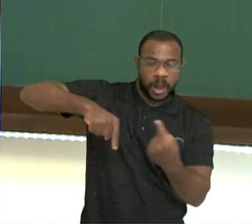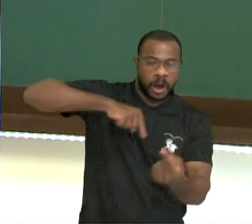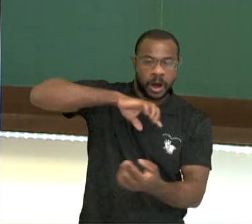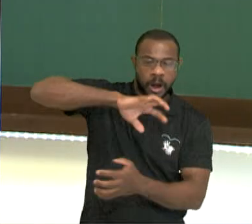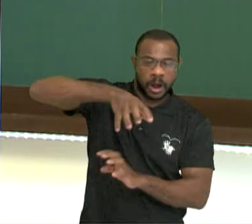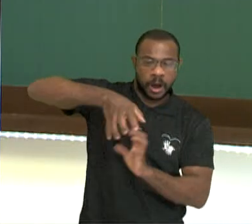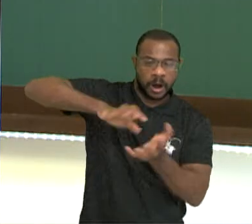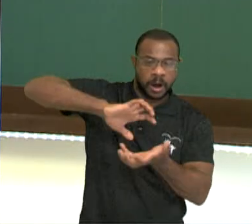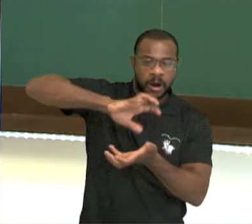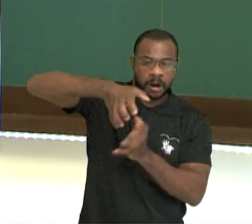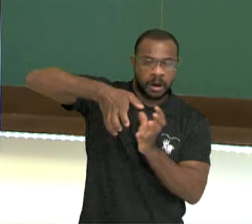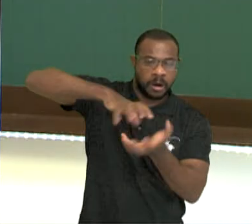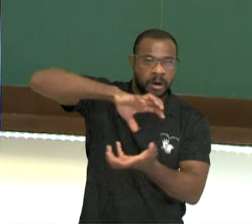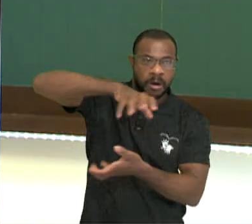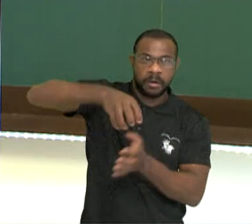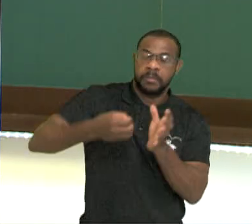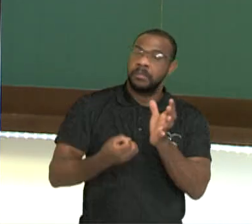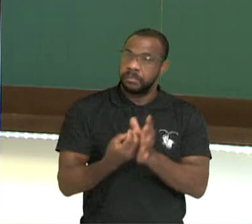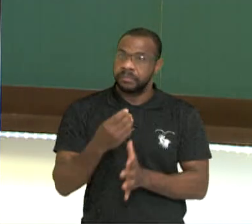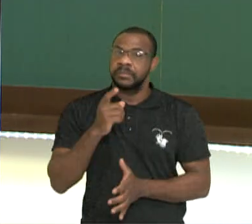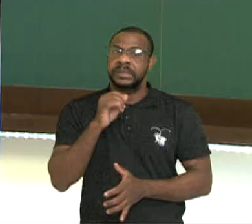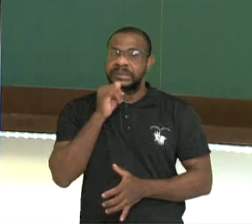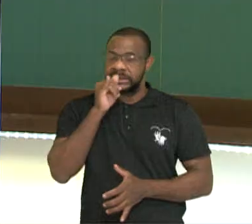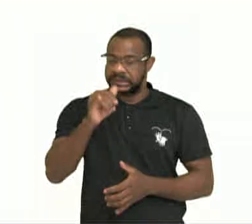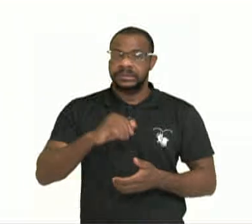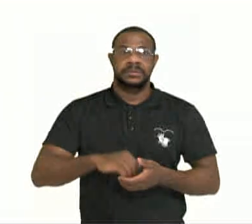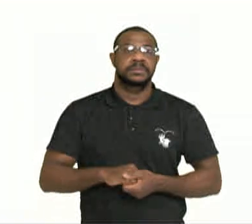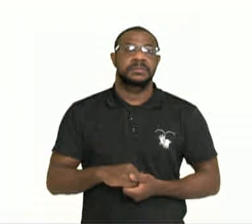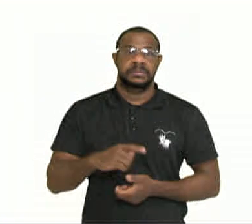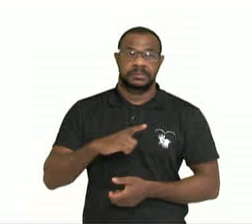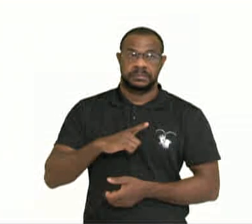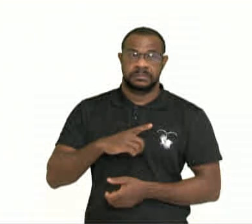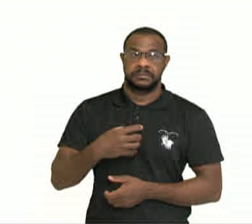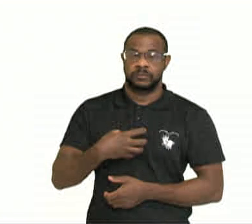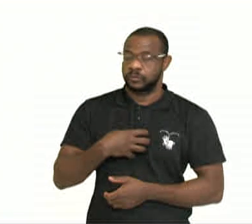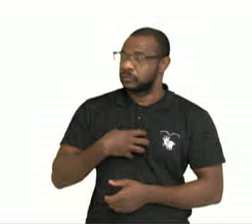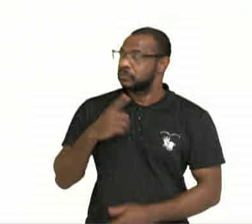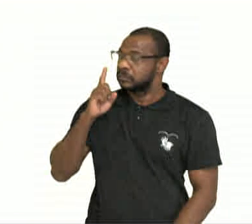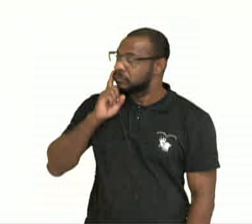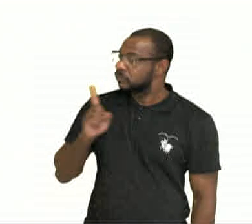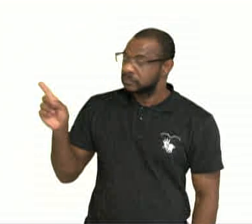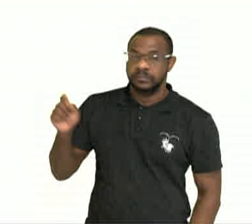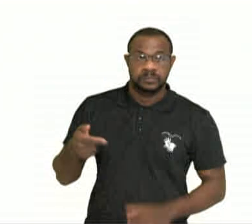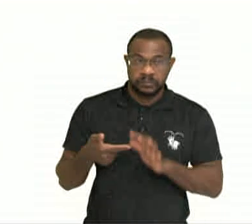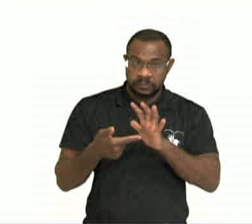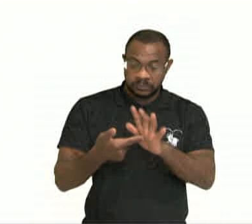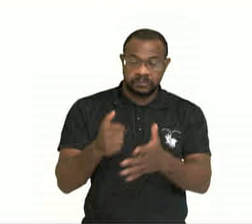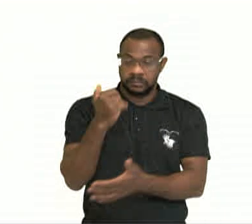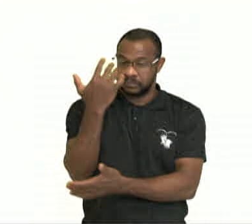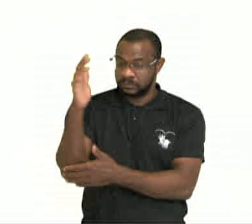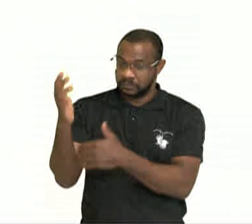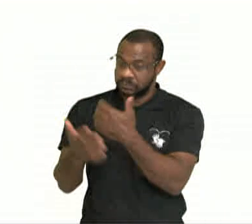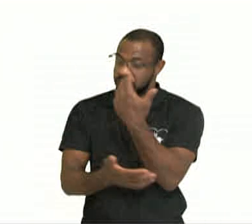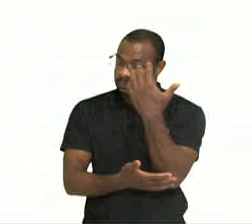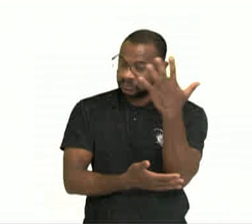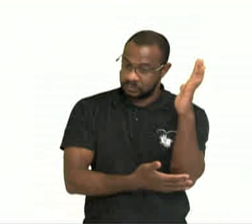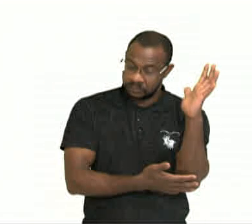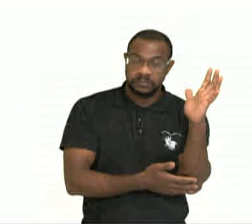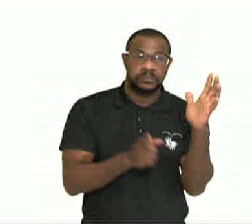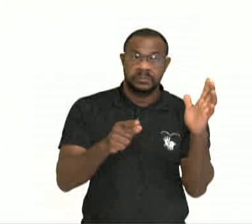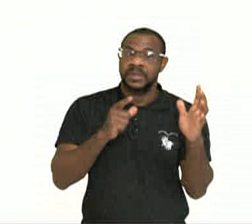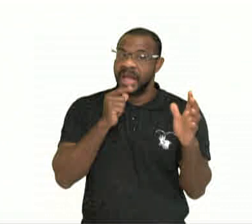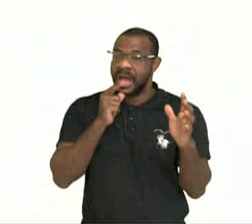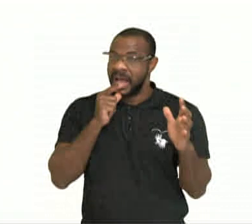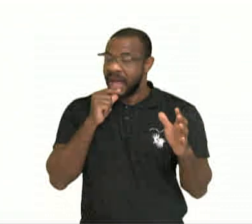venha a produzir eletricidade. Seguindo aqui, a forma na qual ela se manifesta na natureza é nos fluxos de